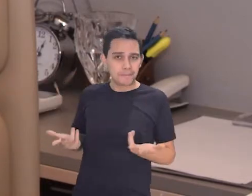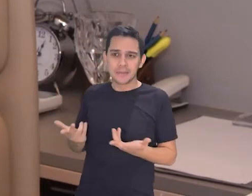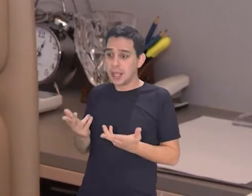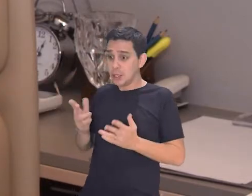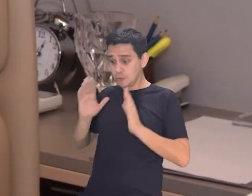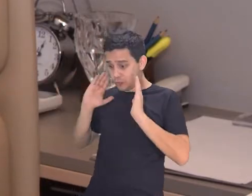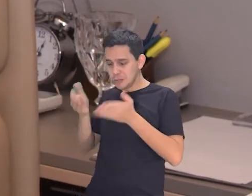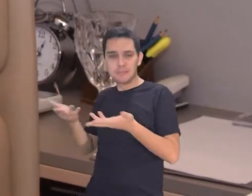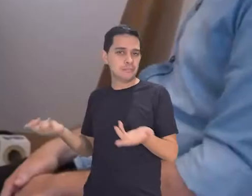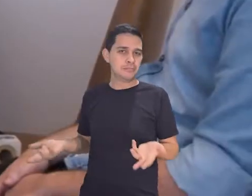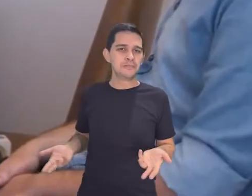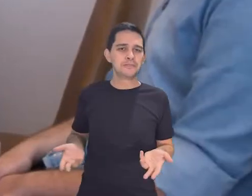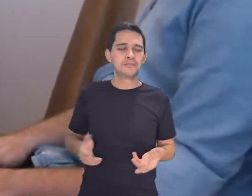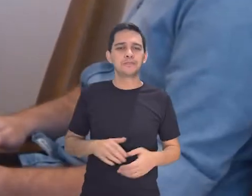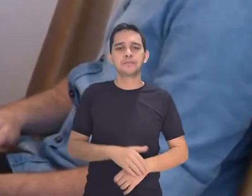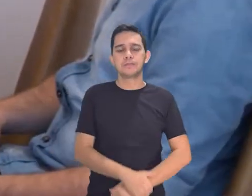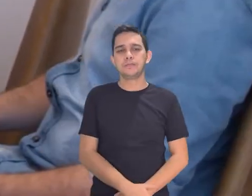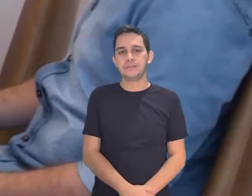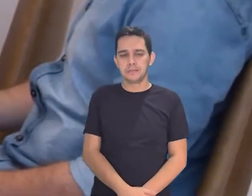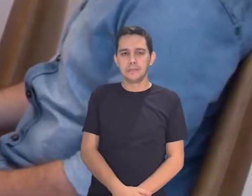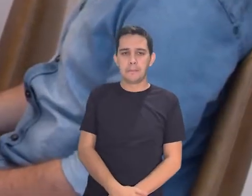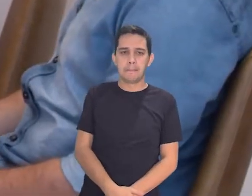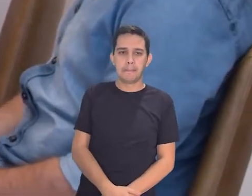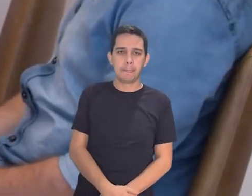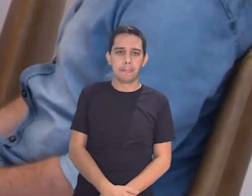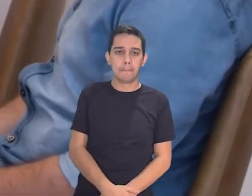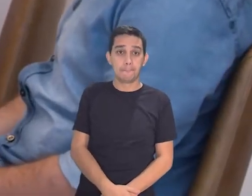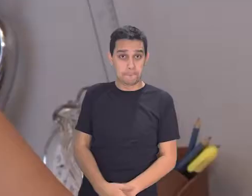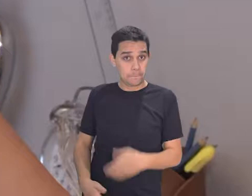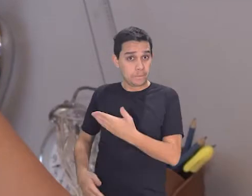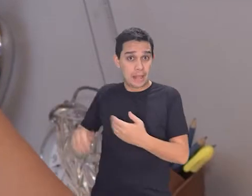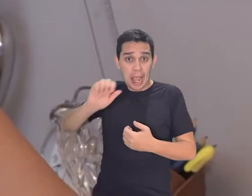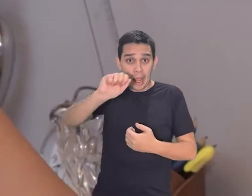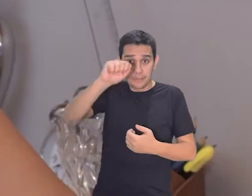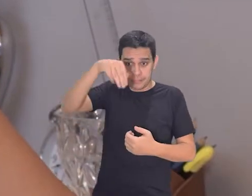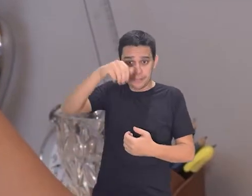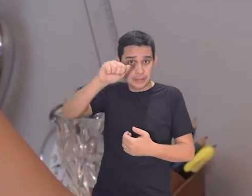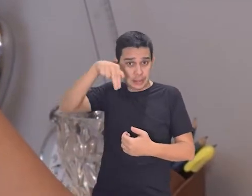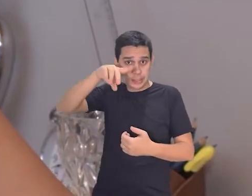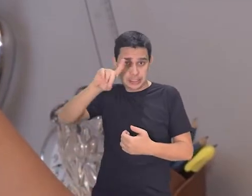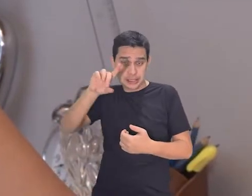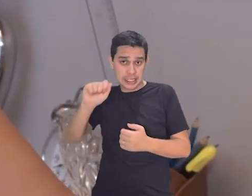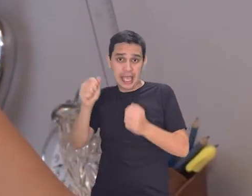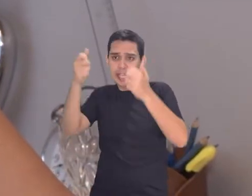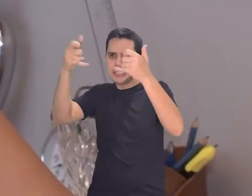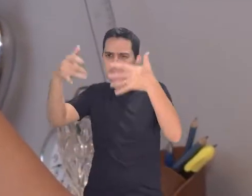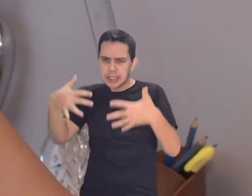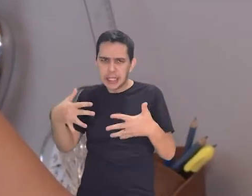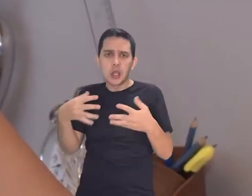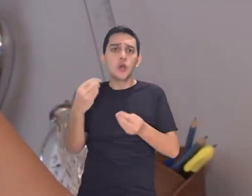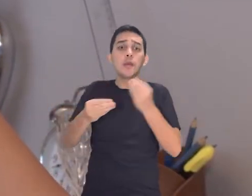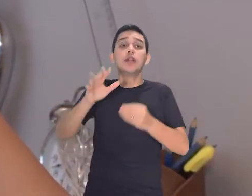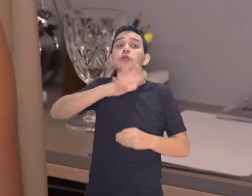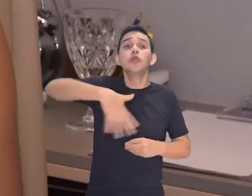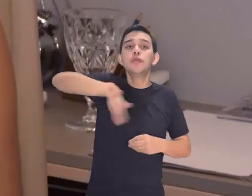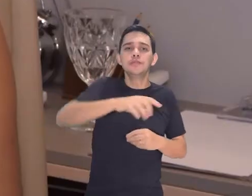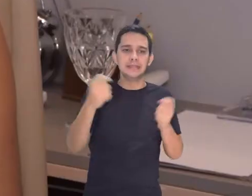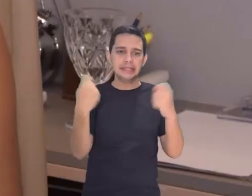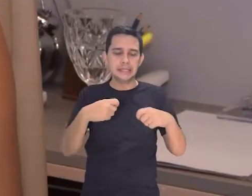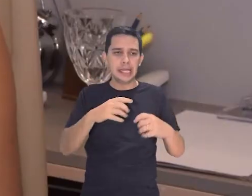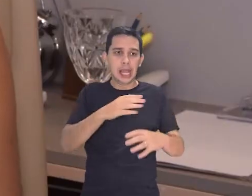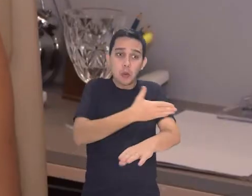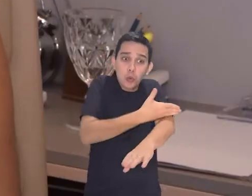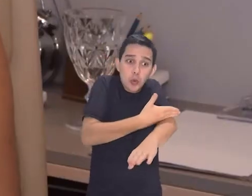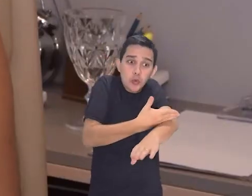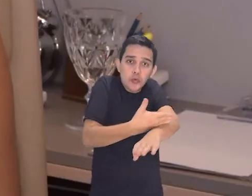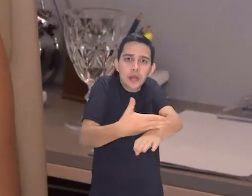ao meu trabalho. Amanda expõe ainda como todos devem se preparar para a adoção deste formato. Acho